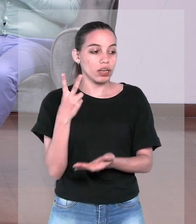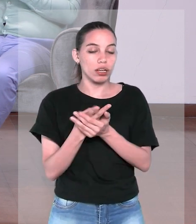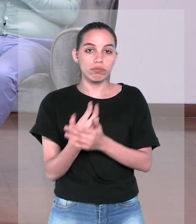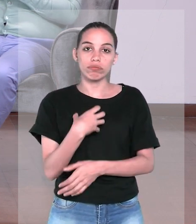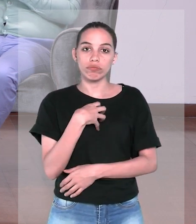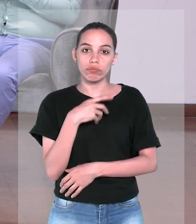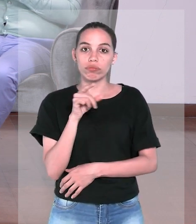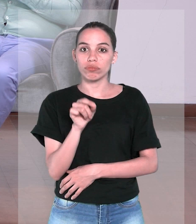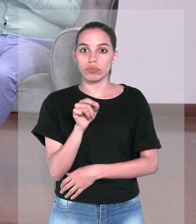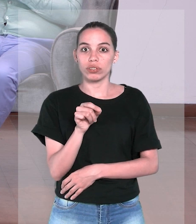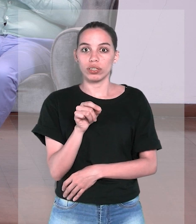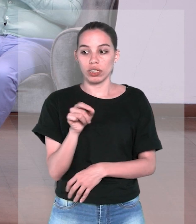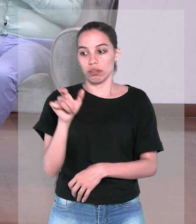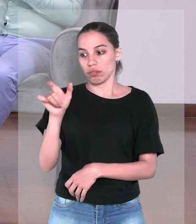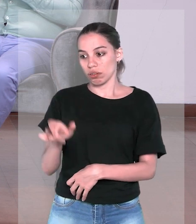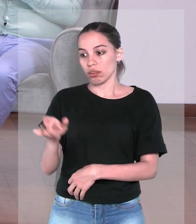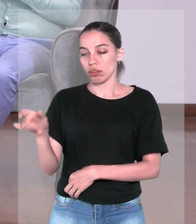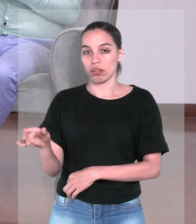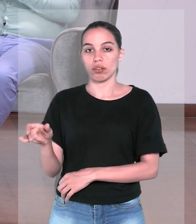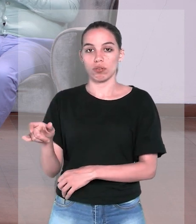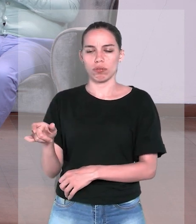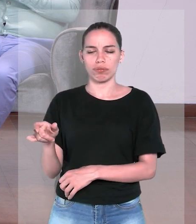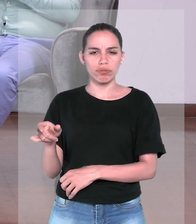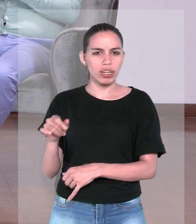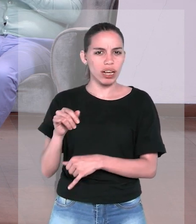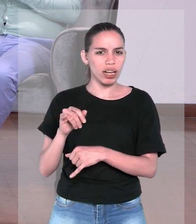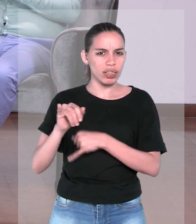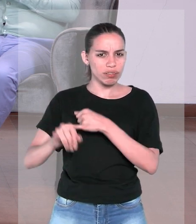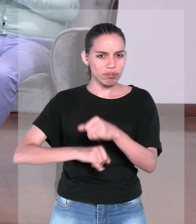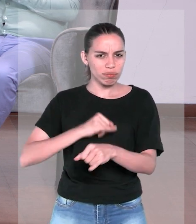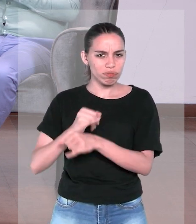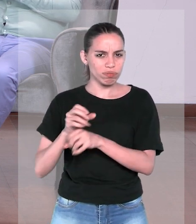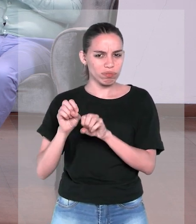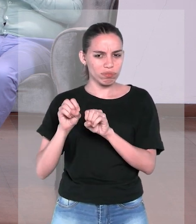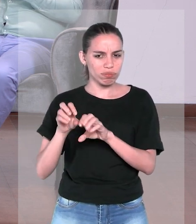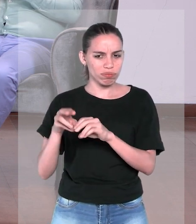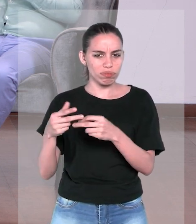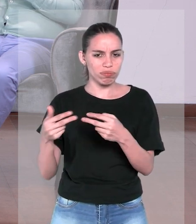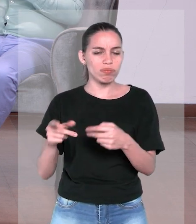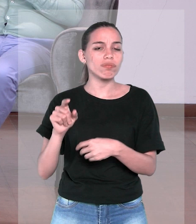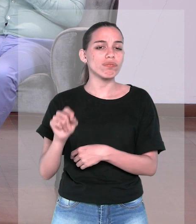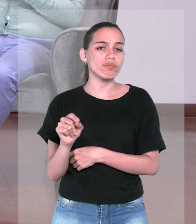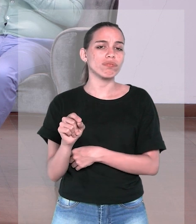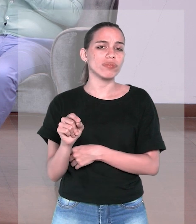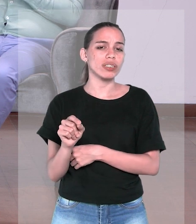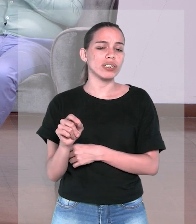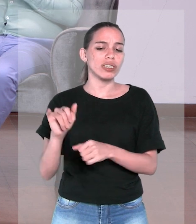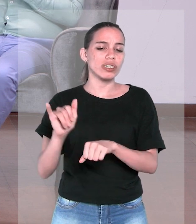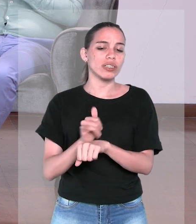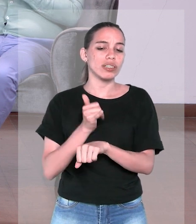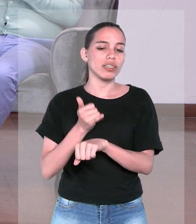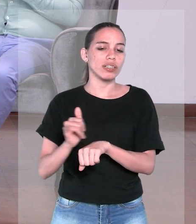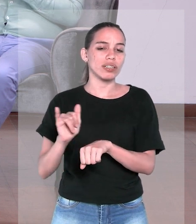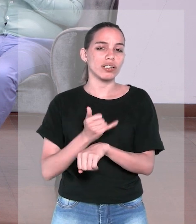dava essa relação com a internet. E aí, nas rodas de discussão, eu vi outros depoimentos que estavam confirmando o que tinha